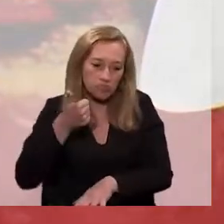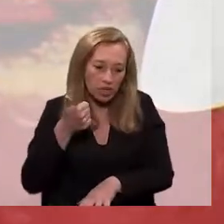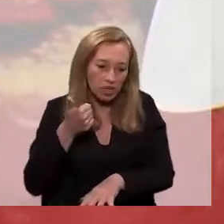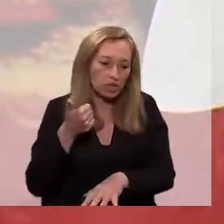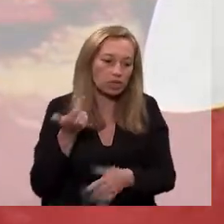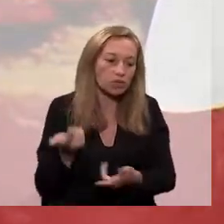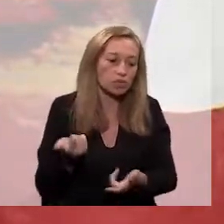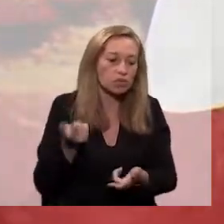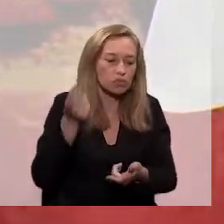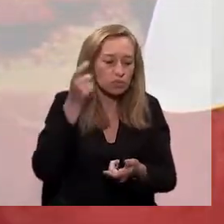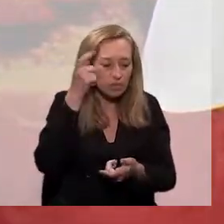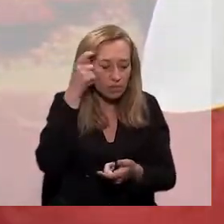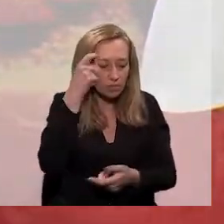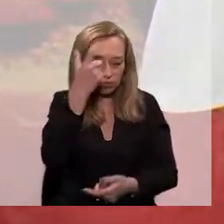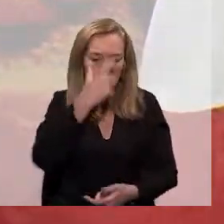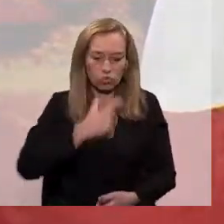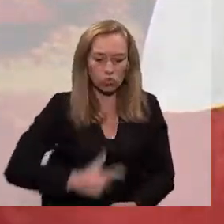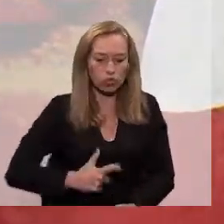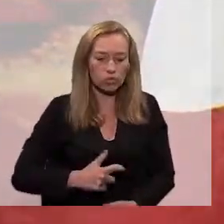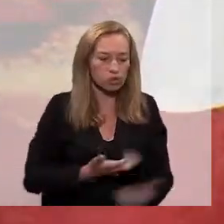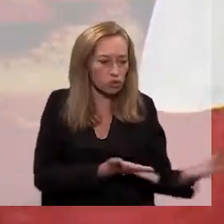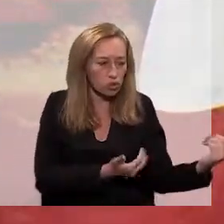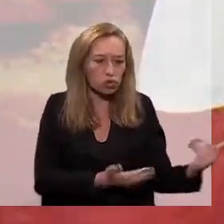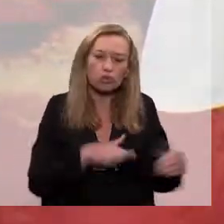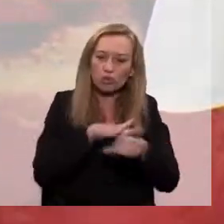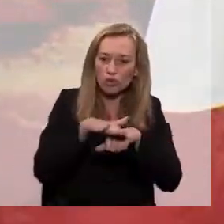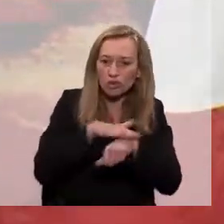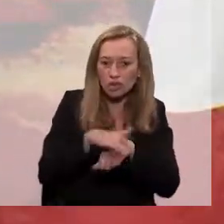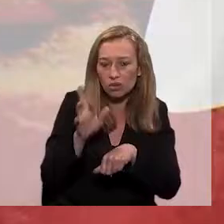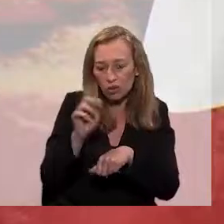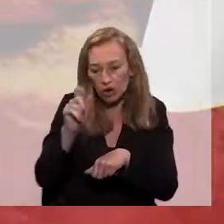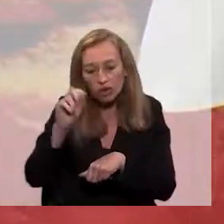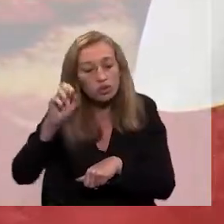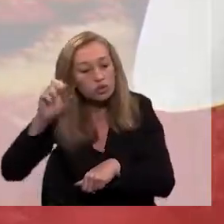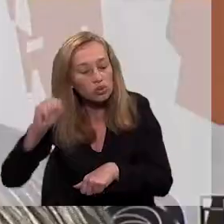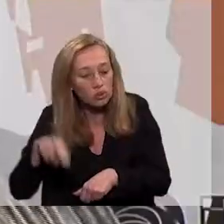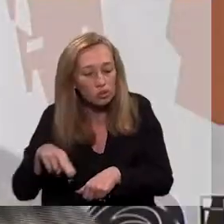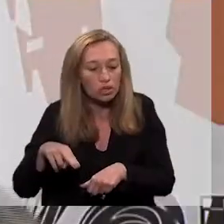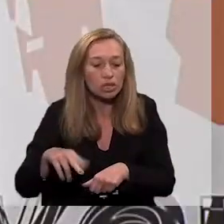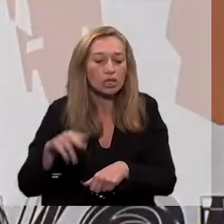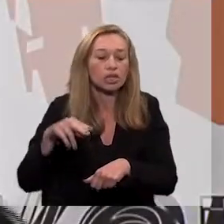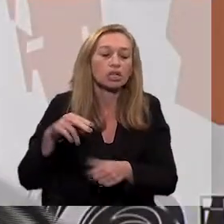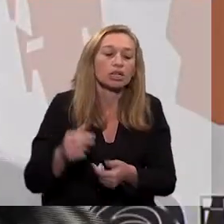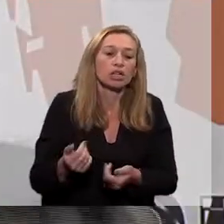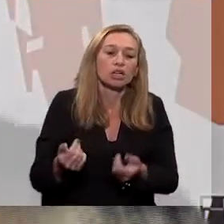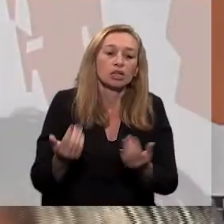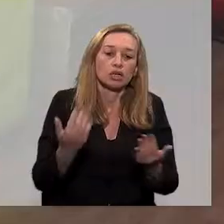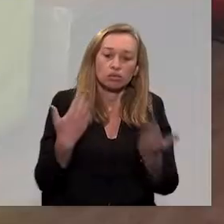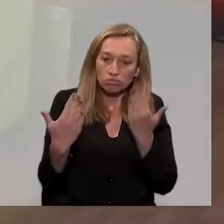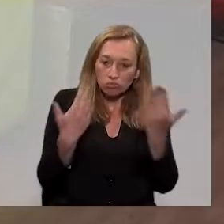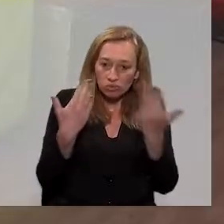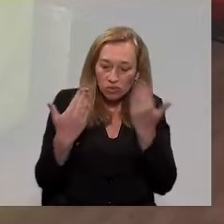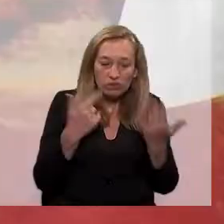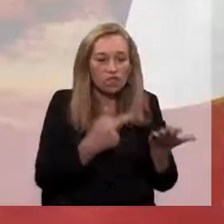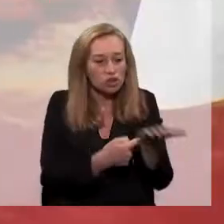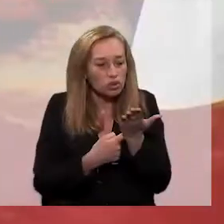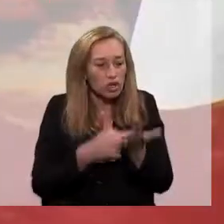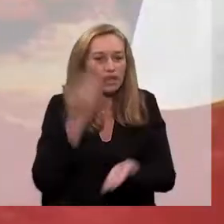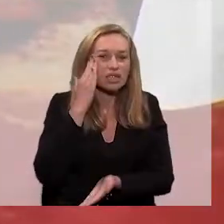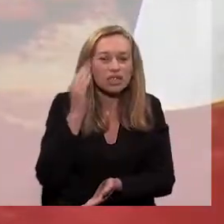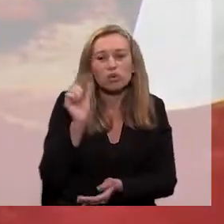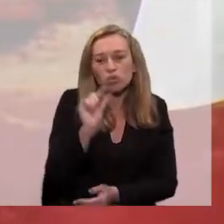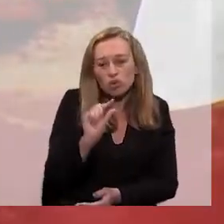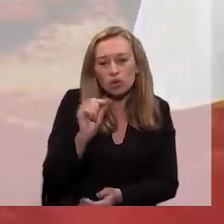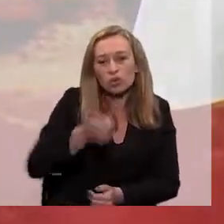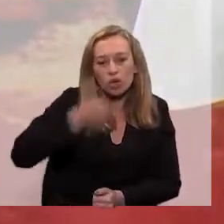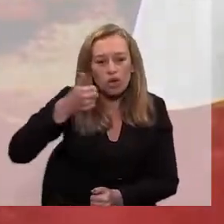dessa personalidade, né, do comportamento desses jovens, eu vou conversar com o Harrison Nathan, é psicólogo, né, acho que vai ajudar a gente a entender